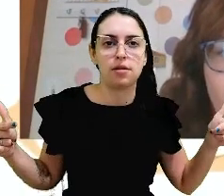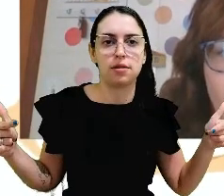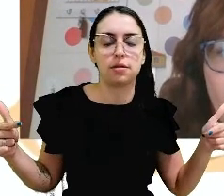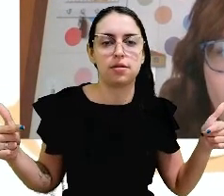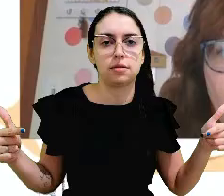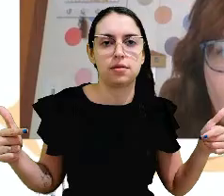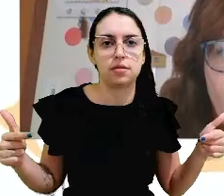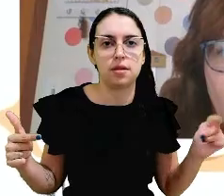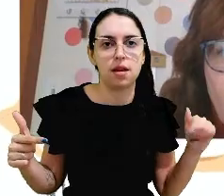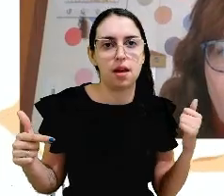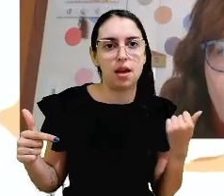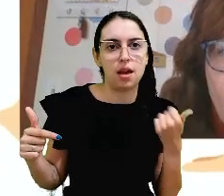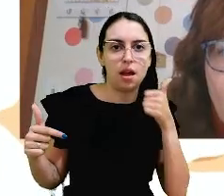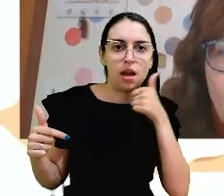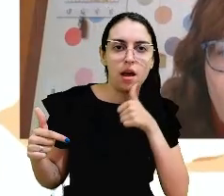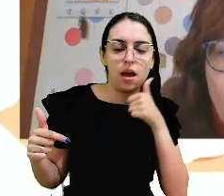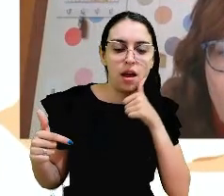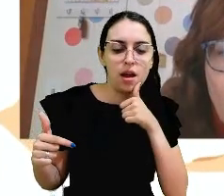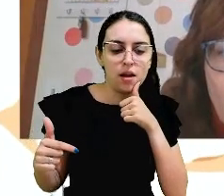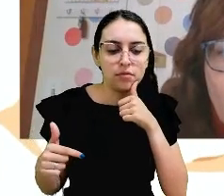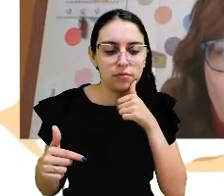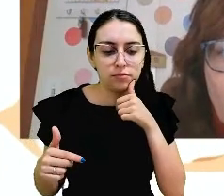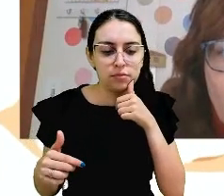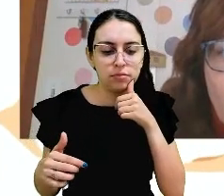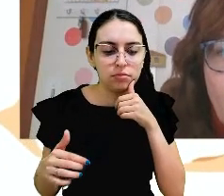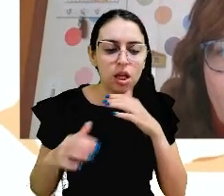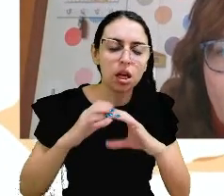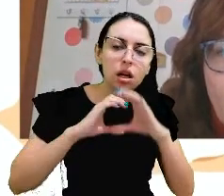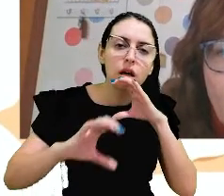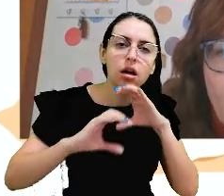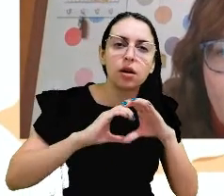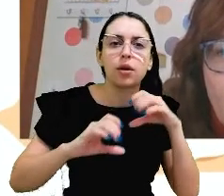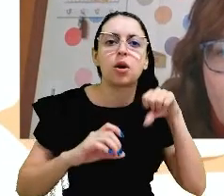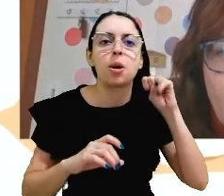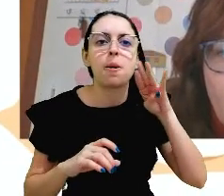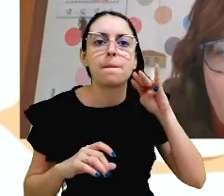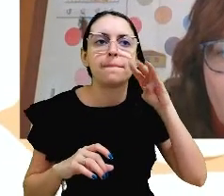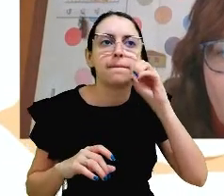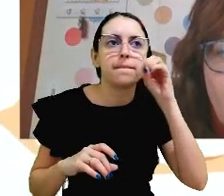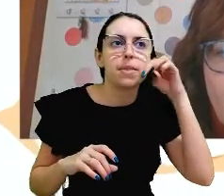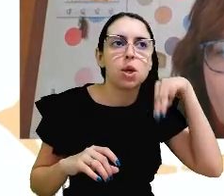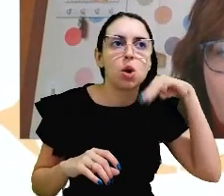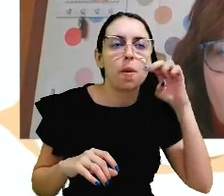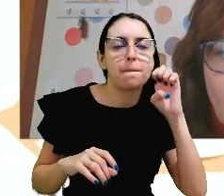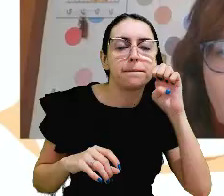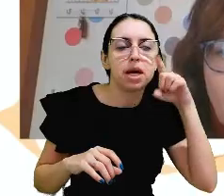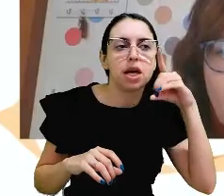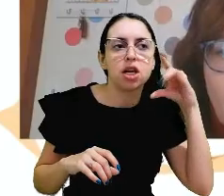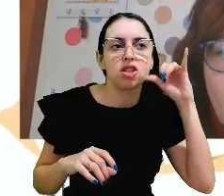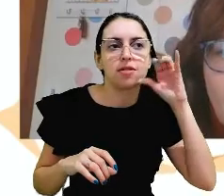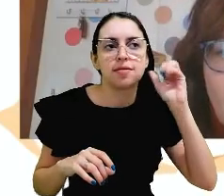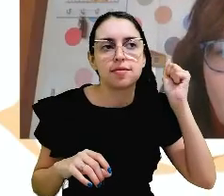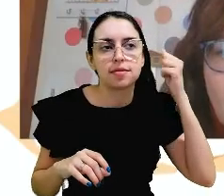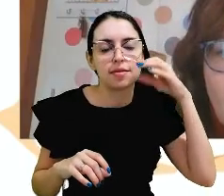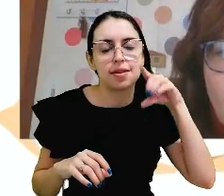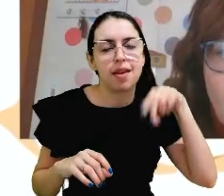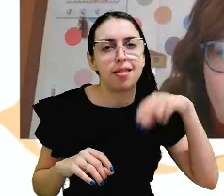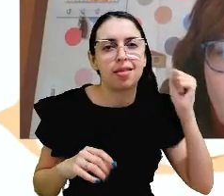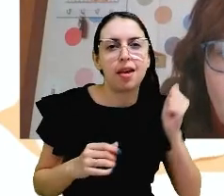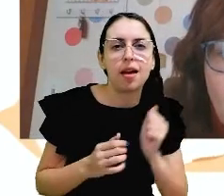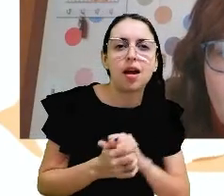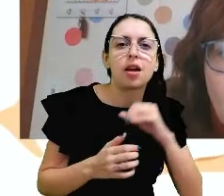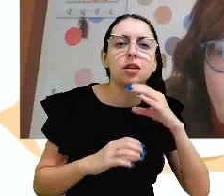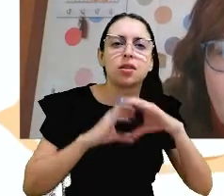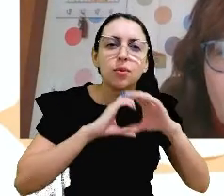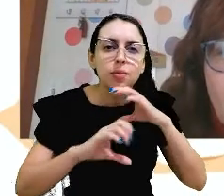elas dialogam com essa biomedicina, elas dialogam com o sistema oficial de saúde, né? Elas